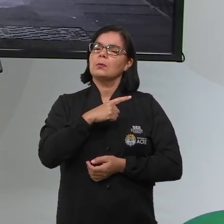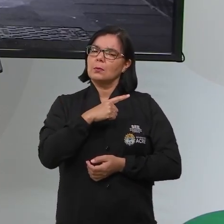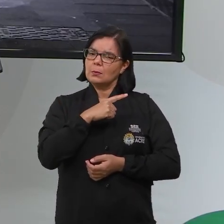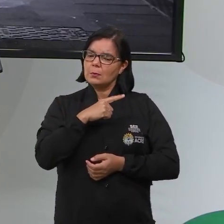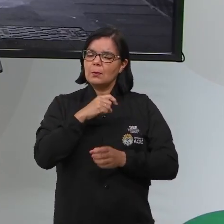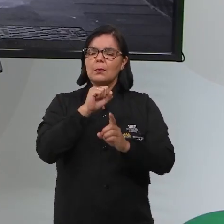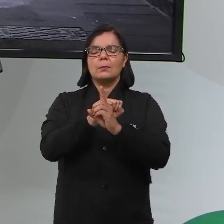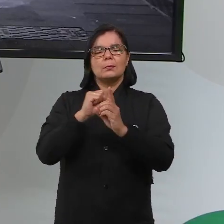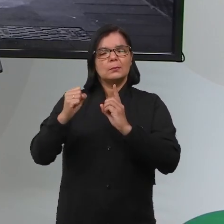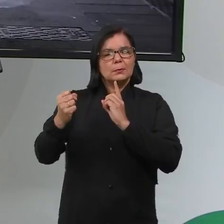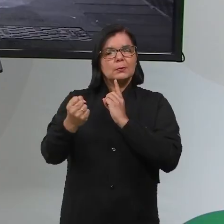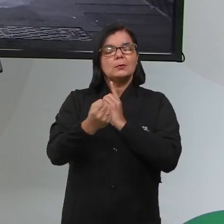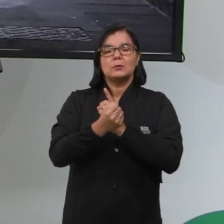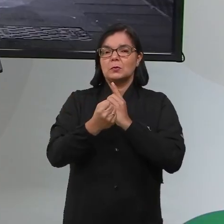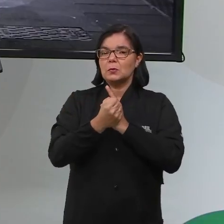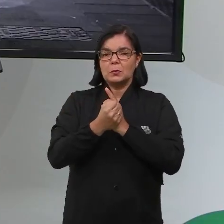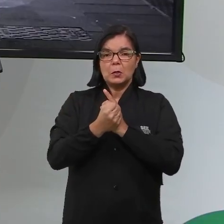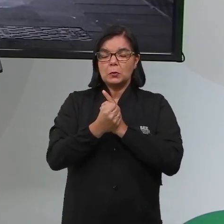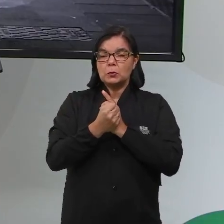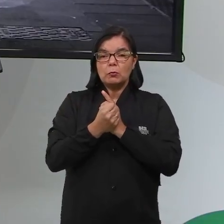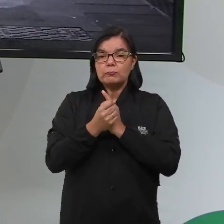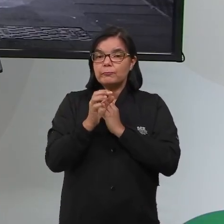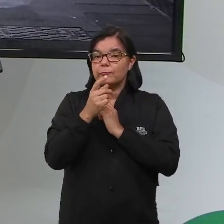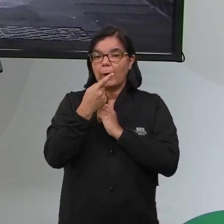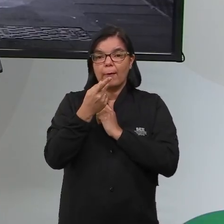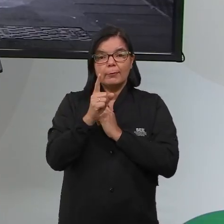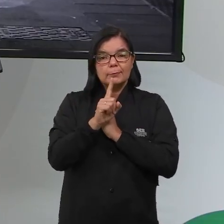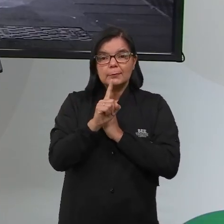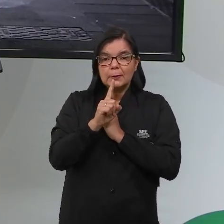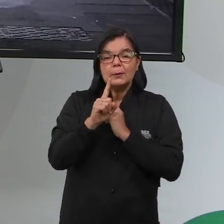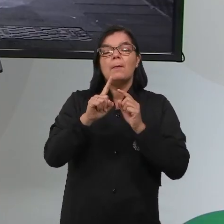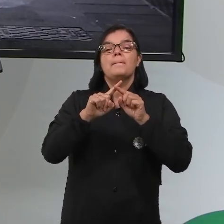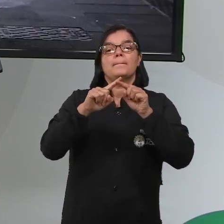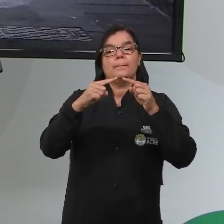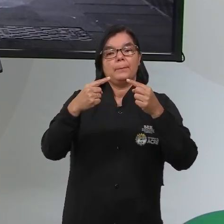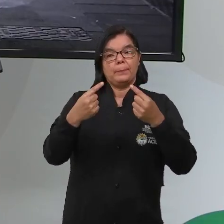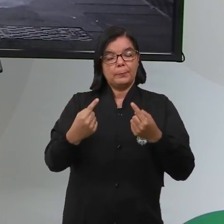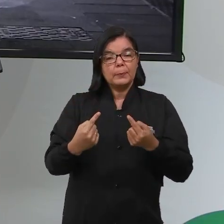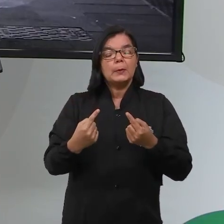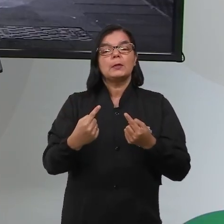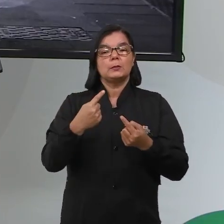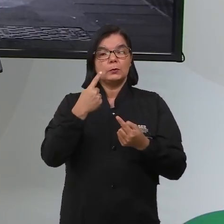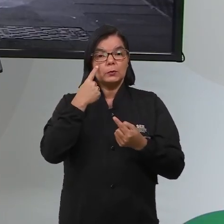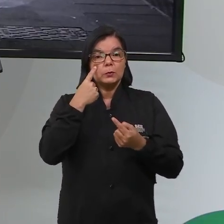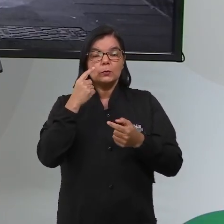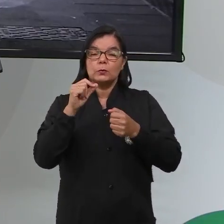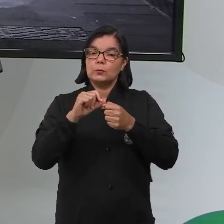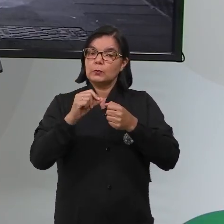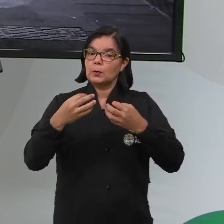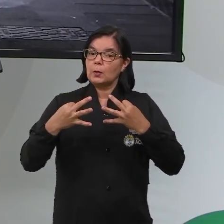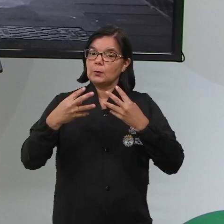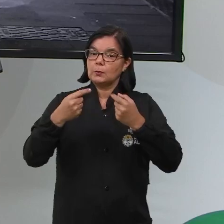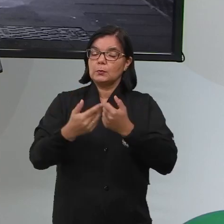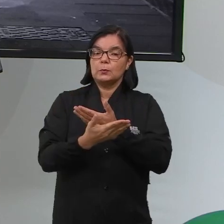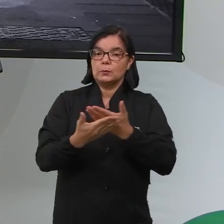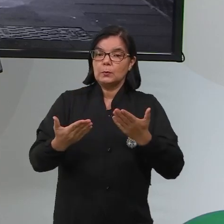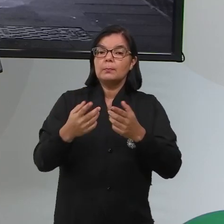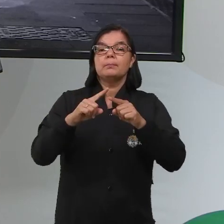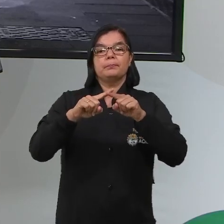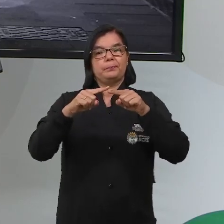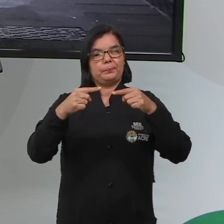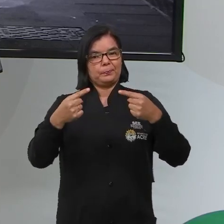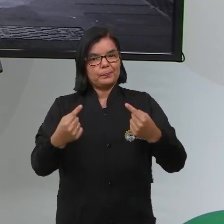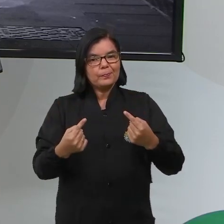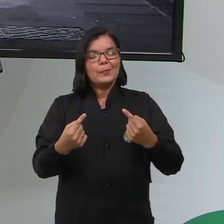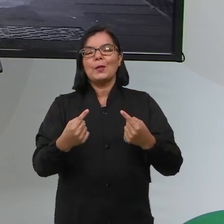na sociedade, eu não estou negando isso diante das considerações que eu estou fazendo a todos vocês.